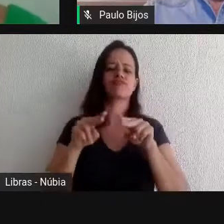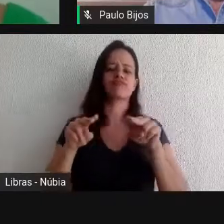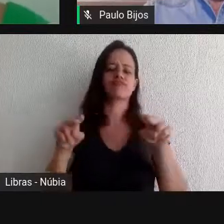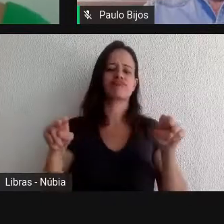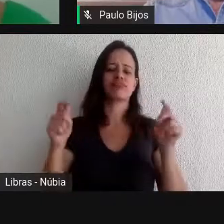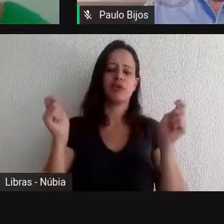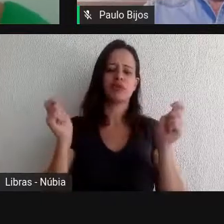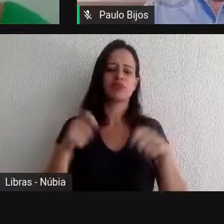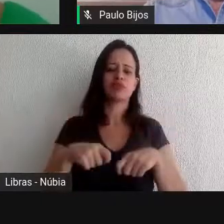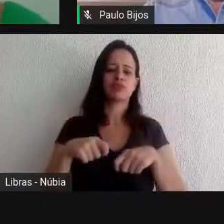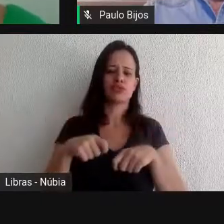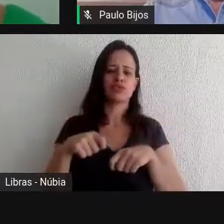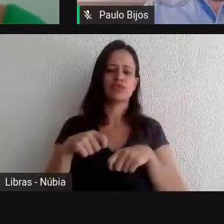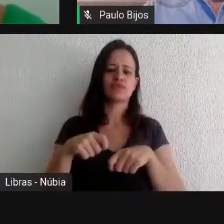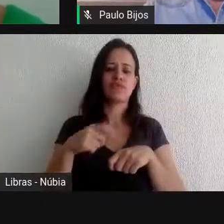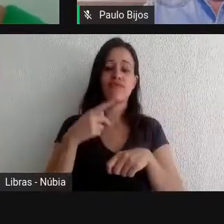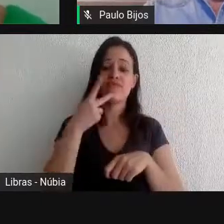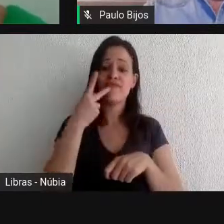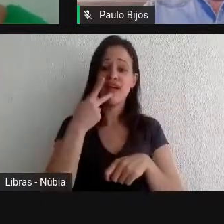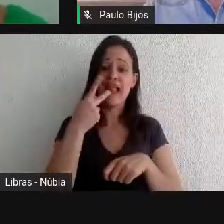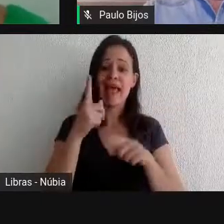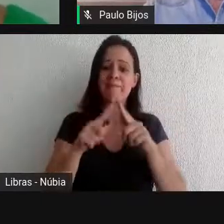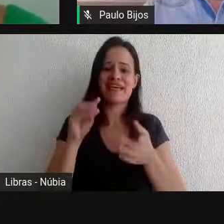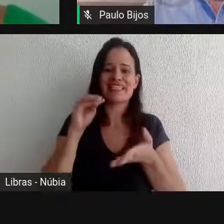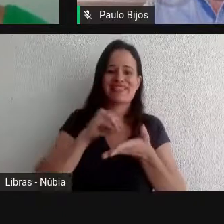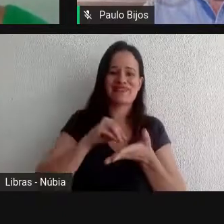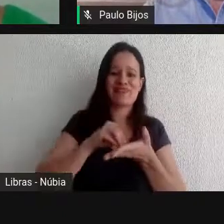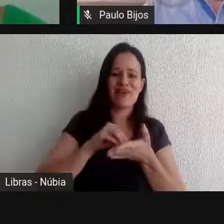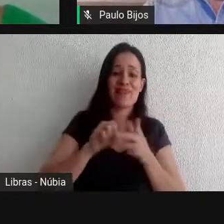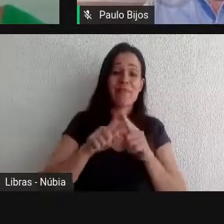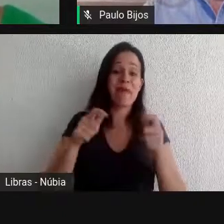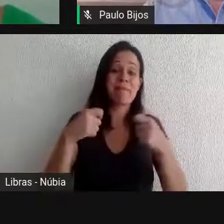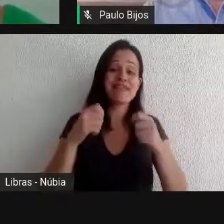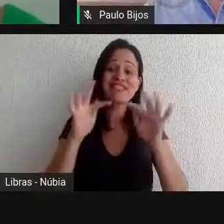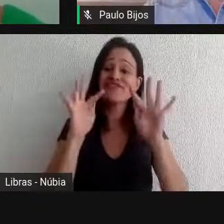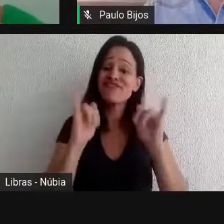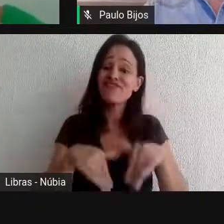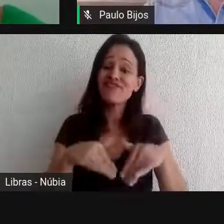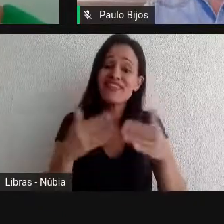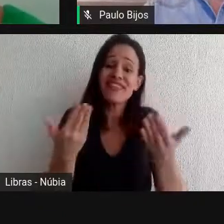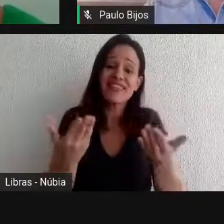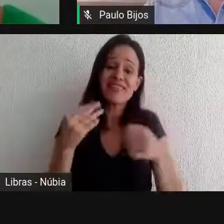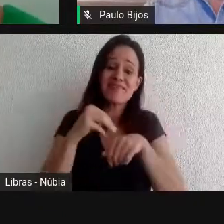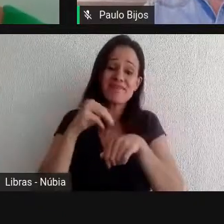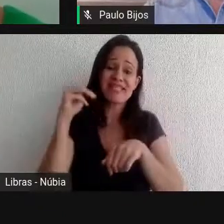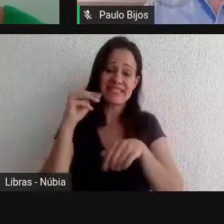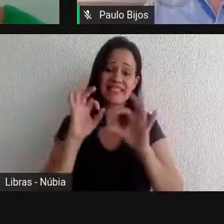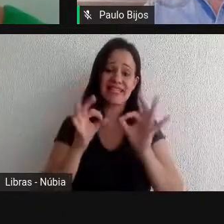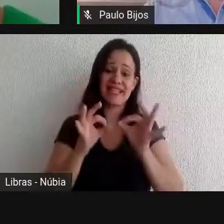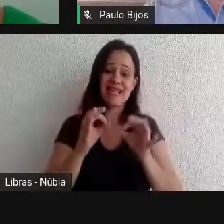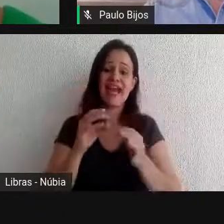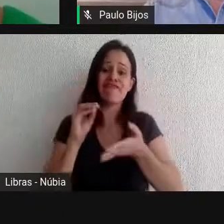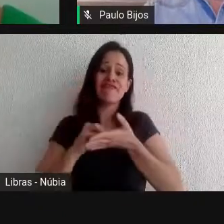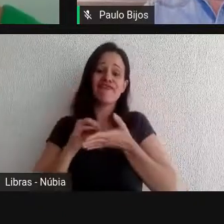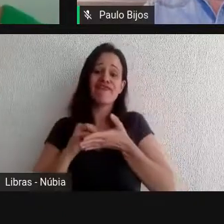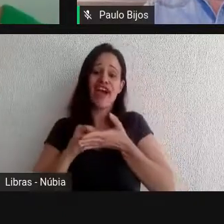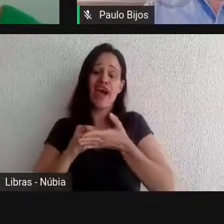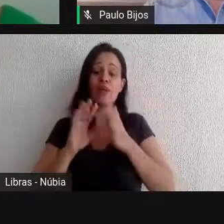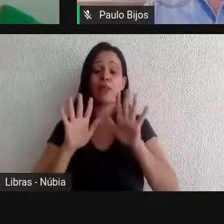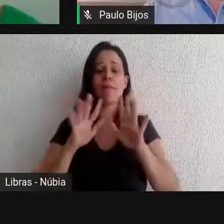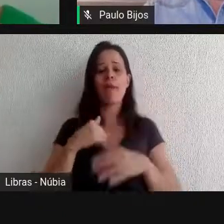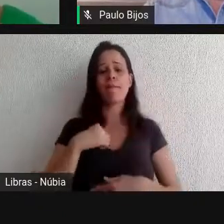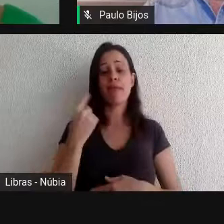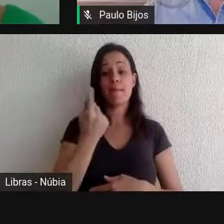ter falado e não falou, mas a gente tem que acabar, aquilo tem que se encerrar. Então, essa seria a minha primeira